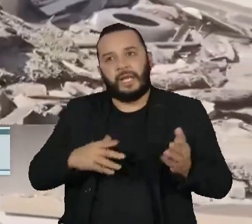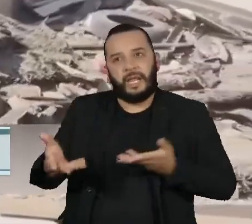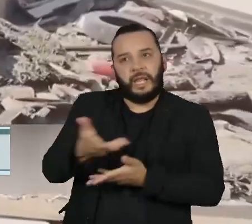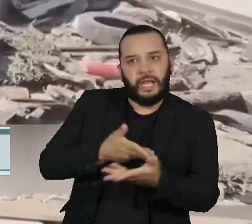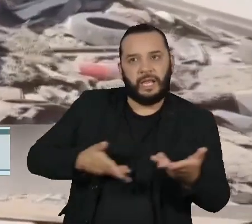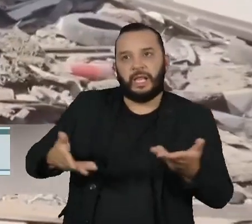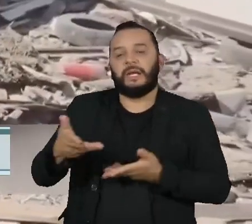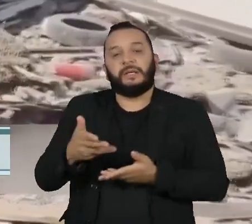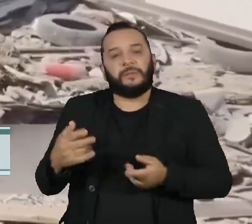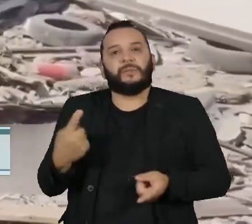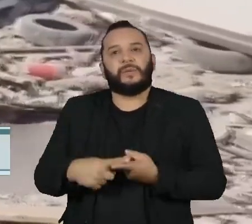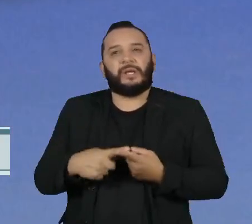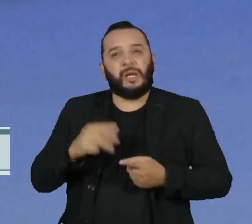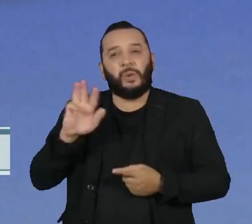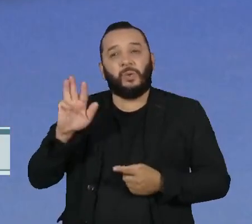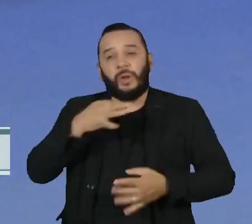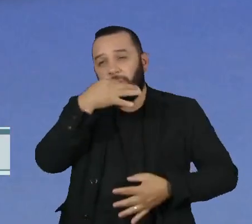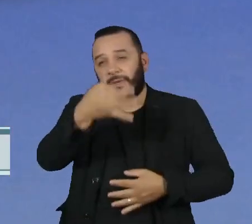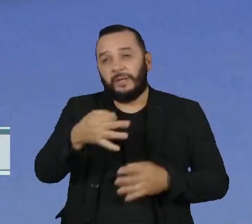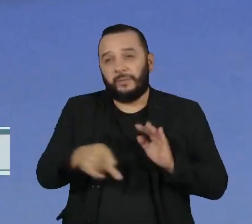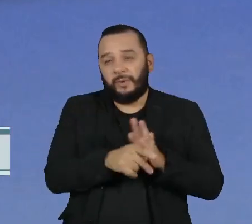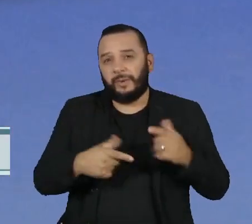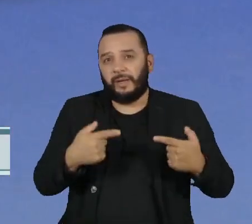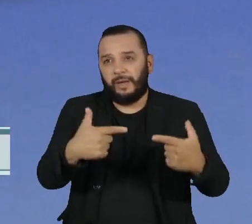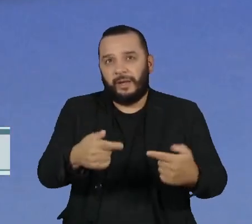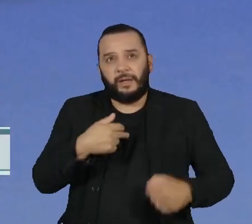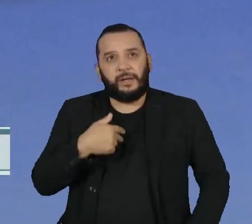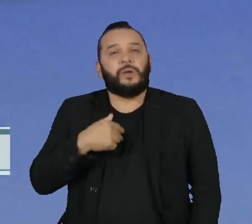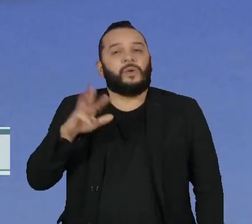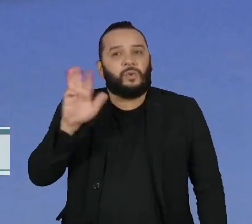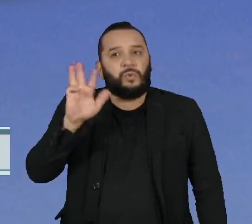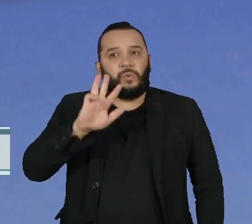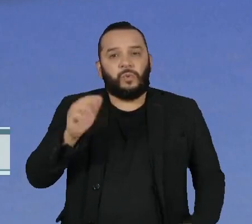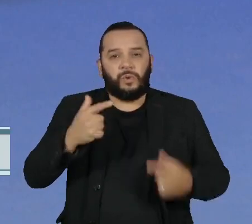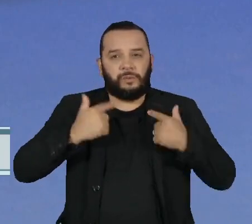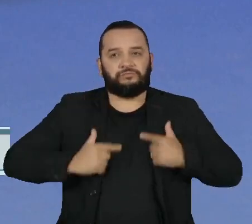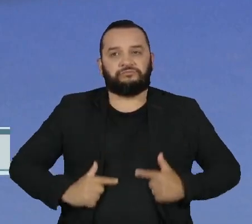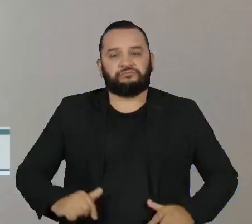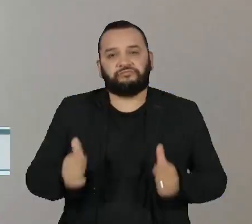à posição de Lula em relação à guerra. O presidente Lula adotou uma posição